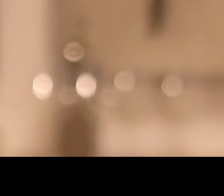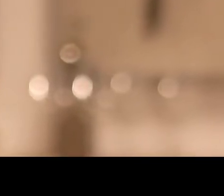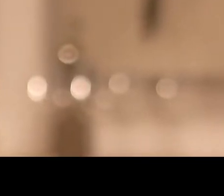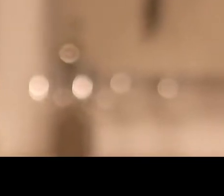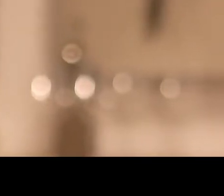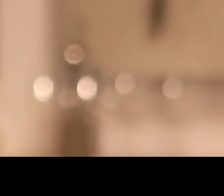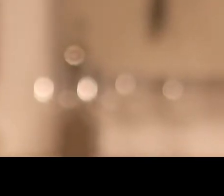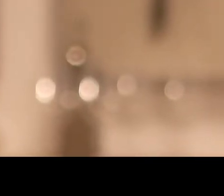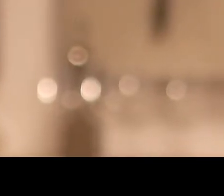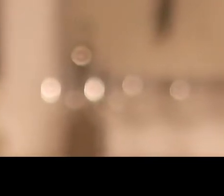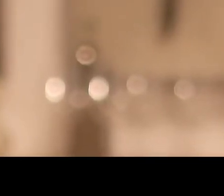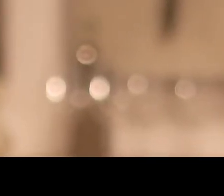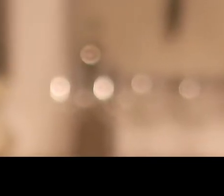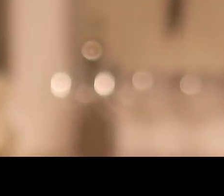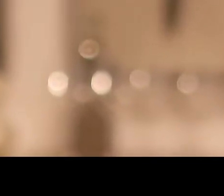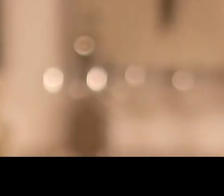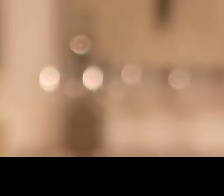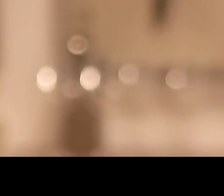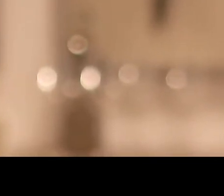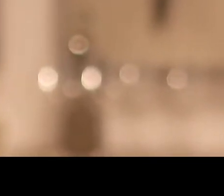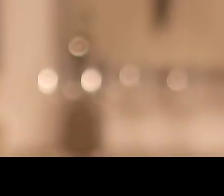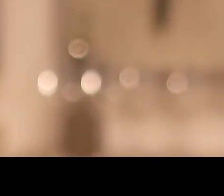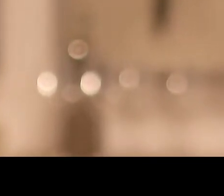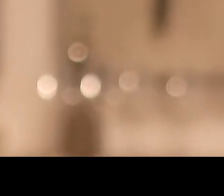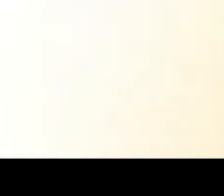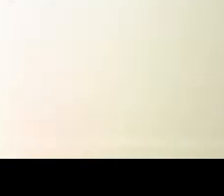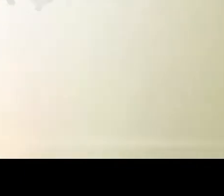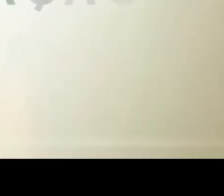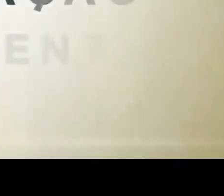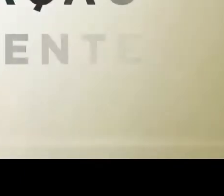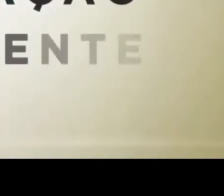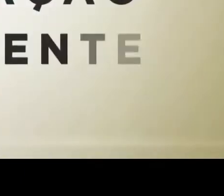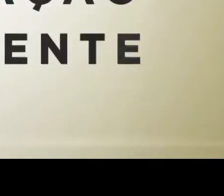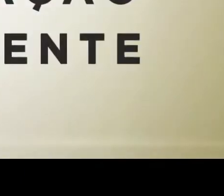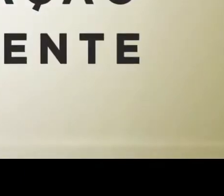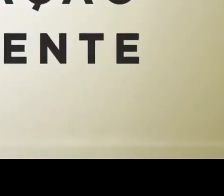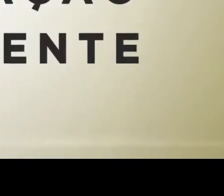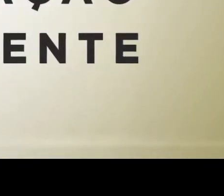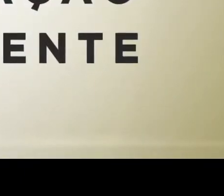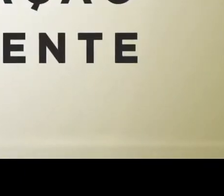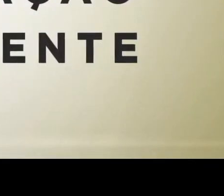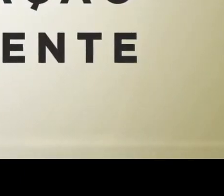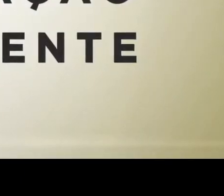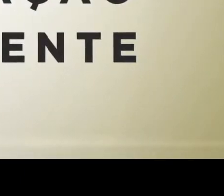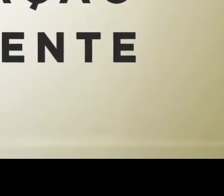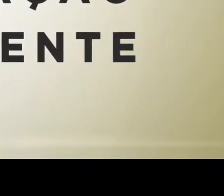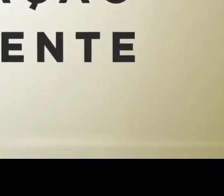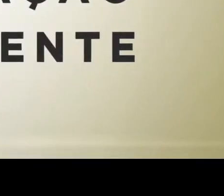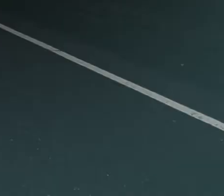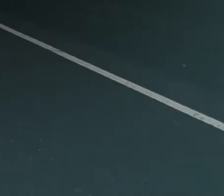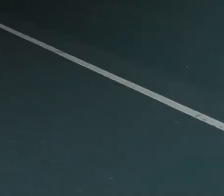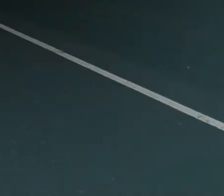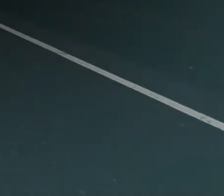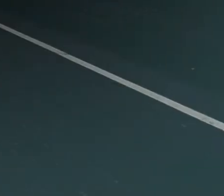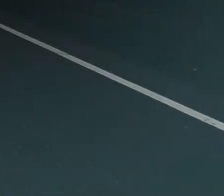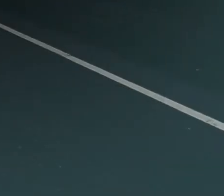o compromisso de fazer sempre mais por seus clientes. Ultrafarma está no coração da gente.